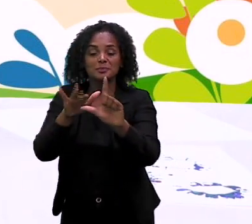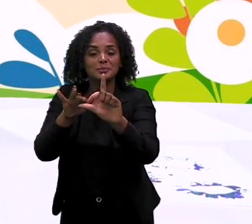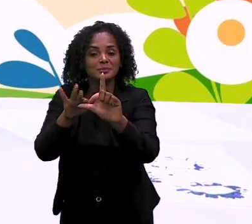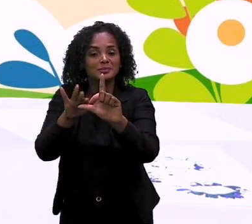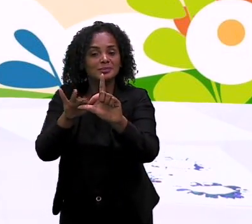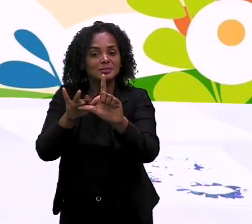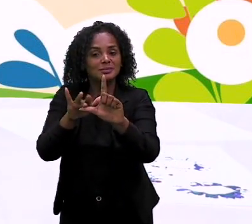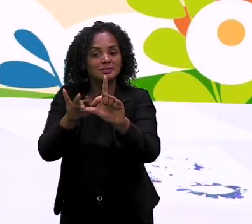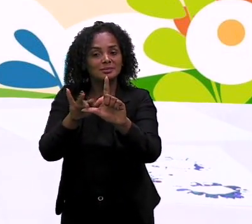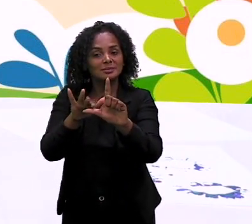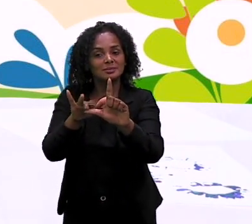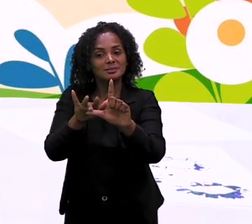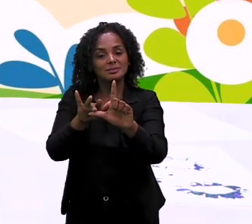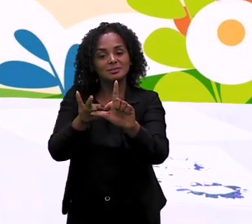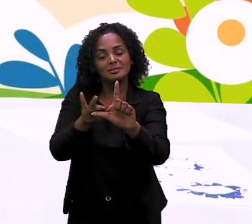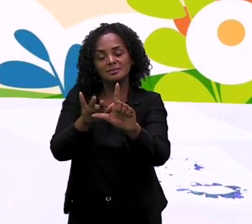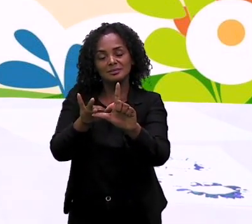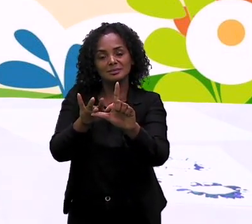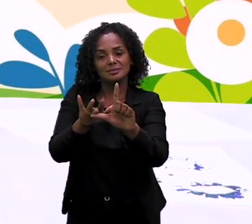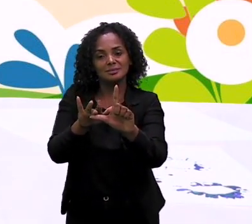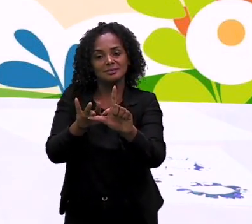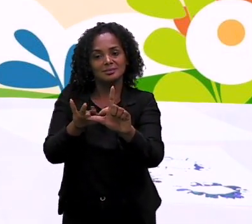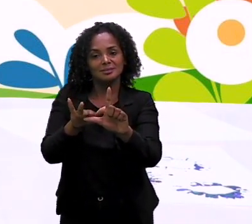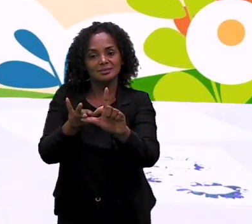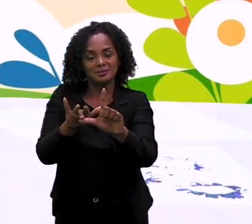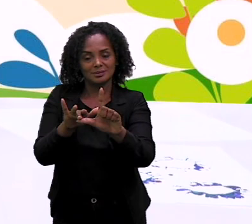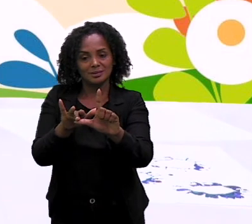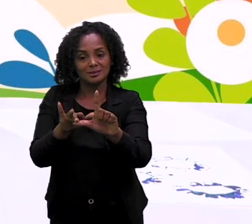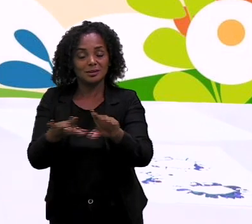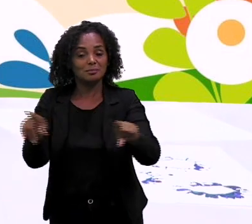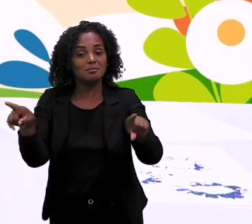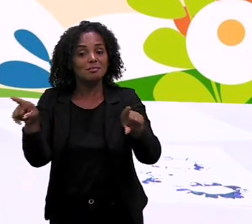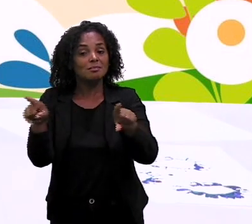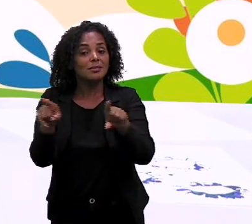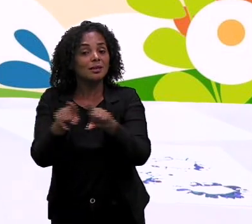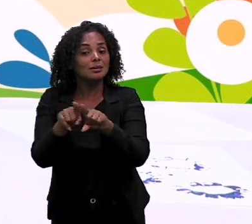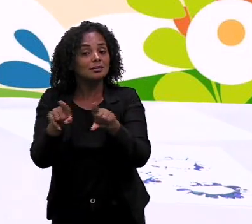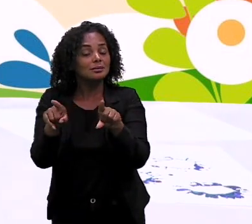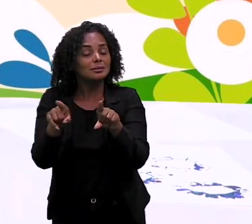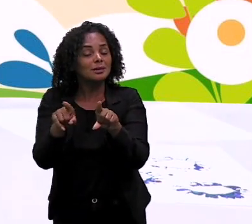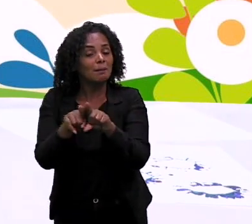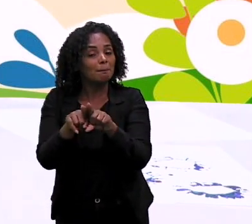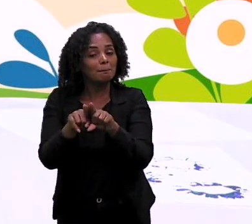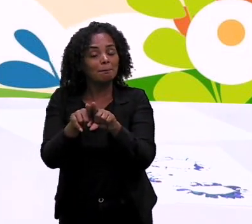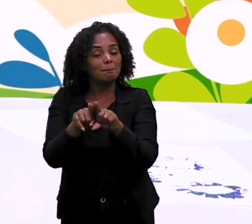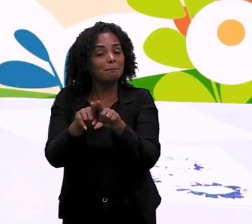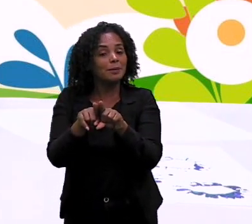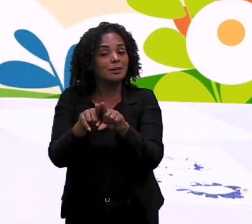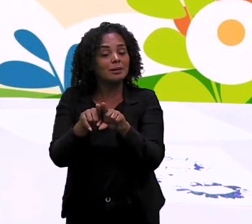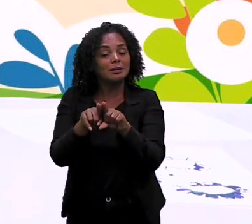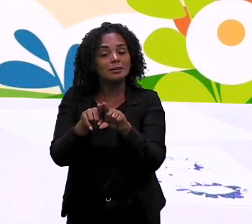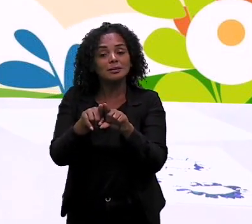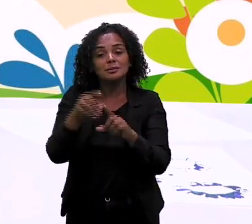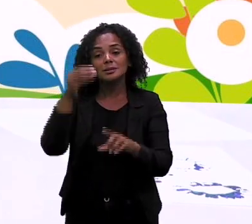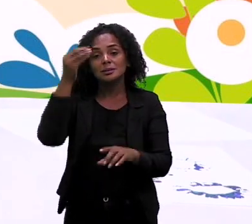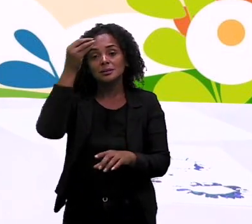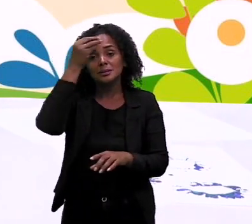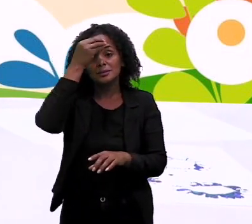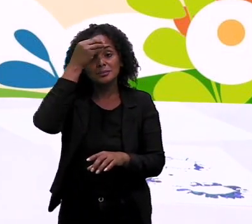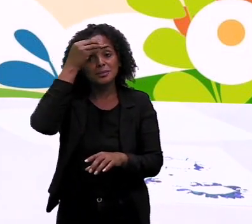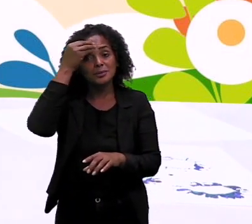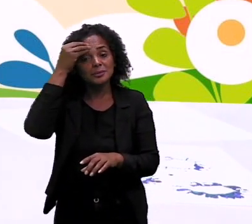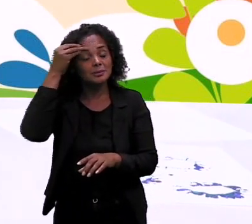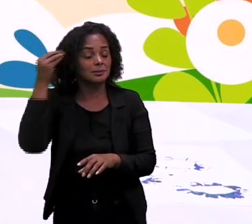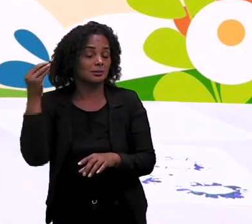a câmera do seu celular para a imagem que aparece no canto da tela, que vai direto para a página. E